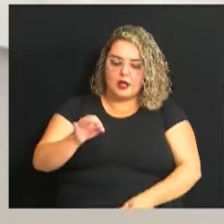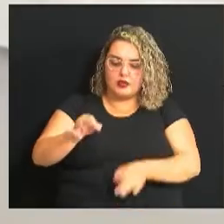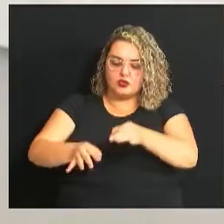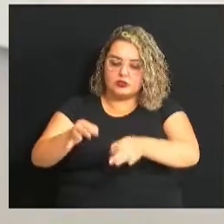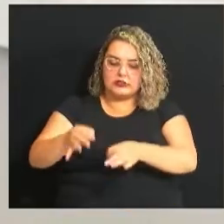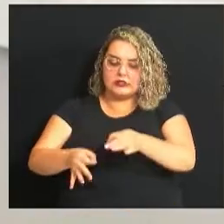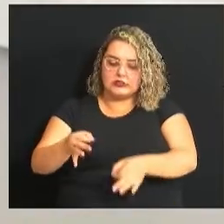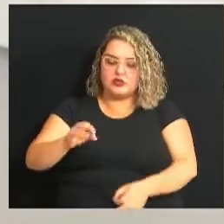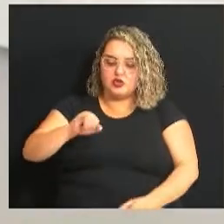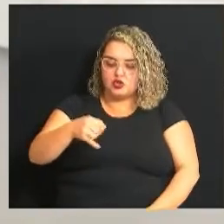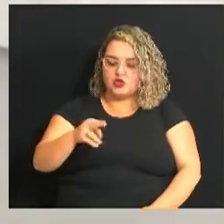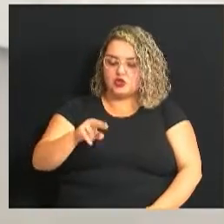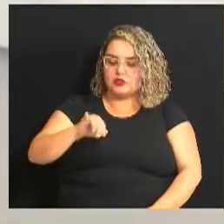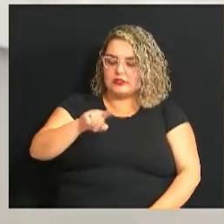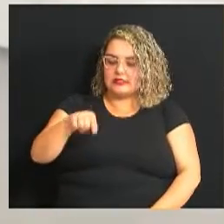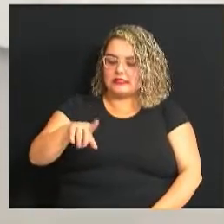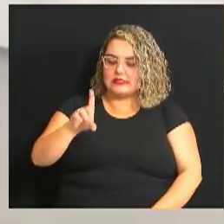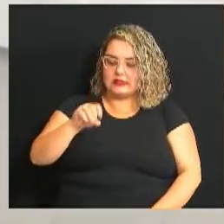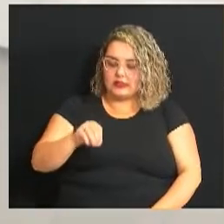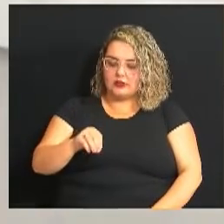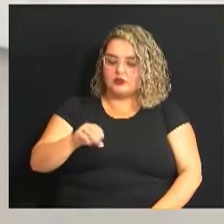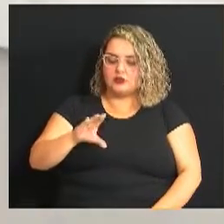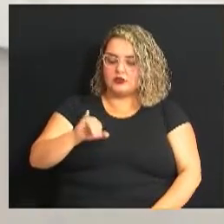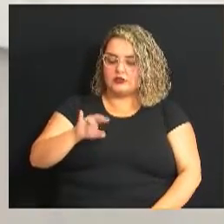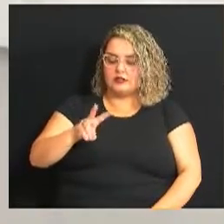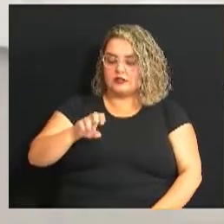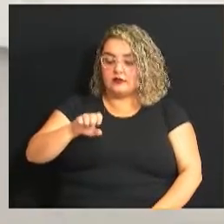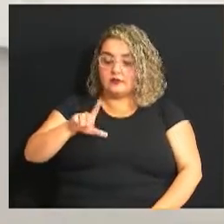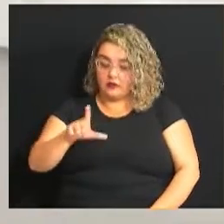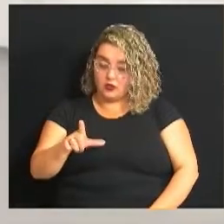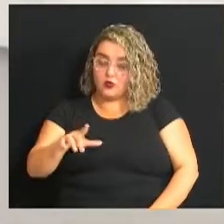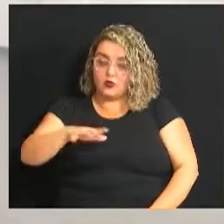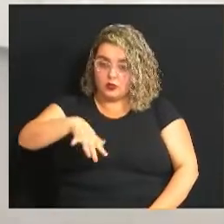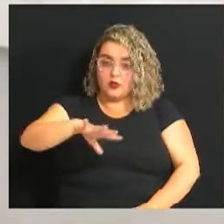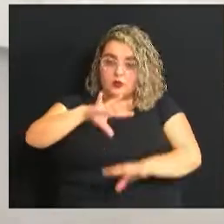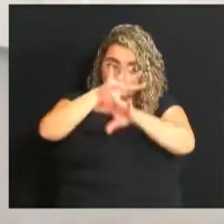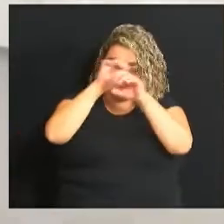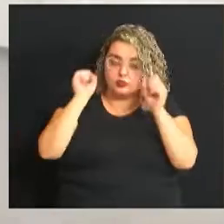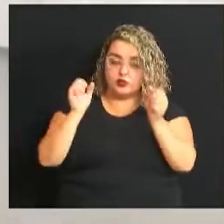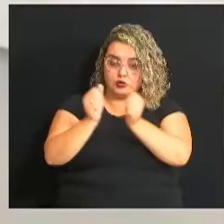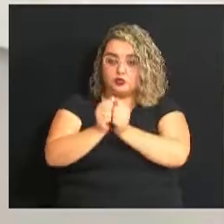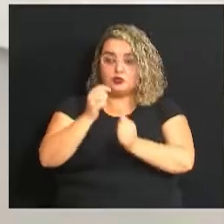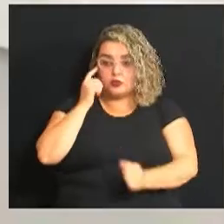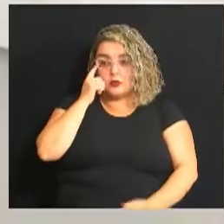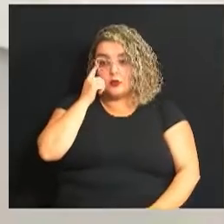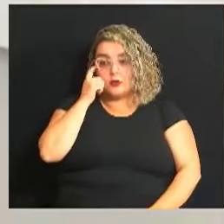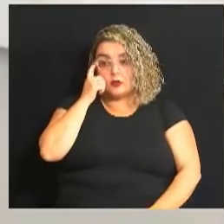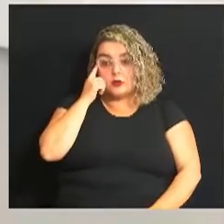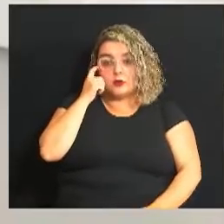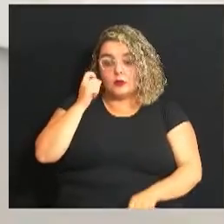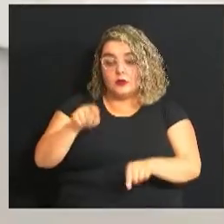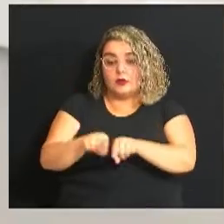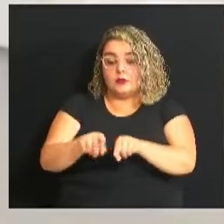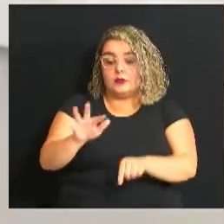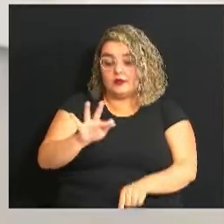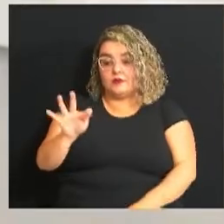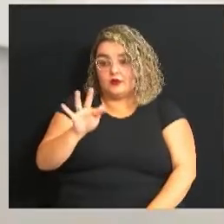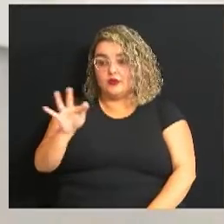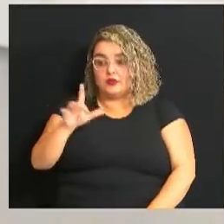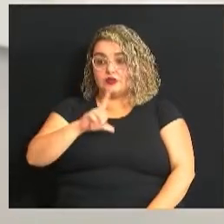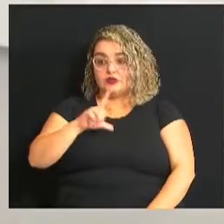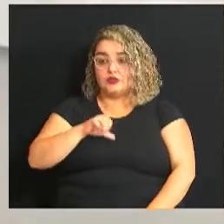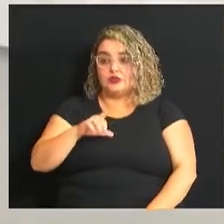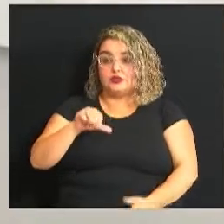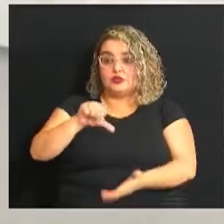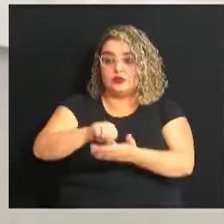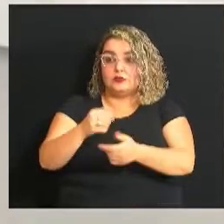esse convênio firmado há tanto tempo com o tribunal. Então, é mais um serviço. E, além disso, a faculdade mantém também na nossa estrutura do núcleo de prática jurídica